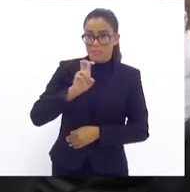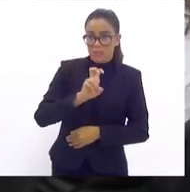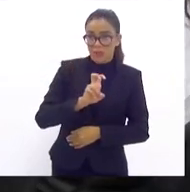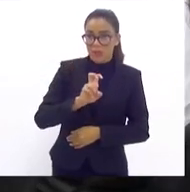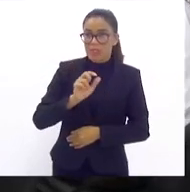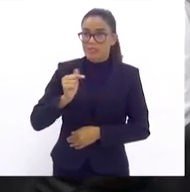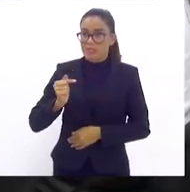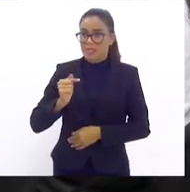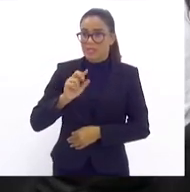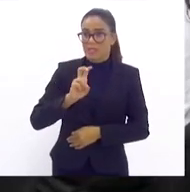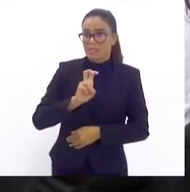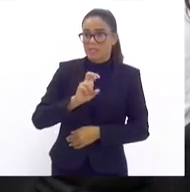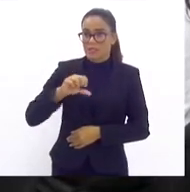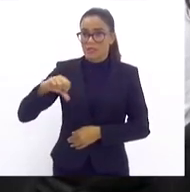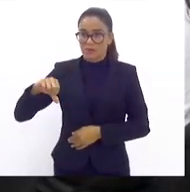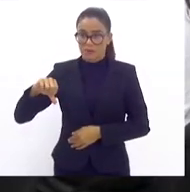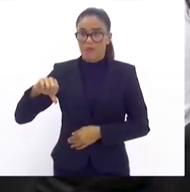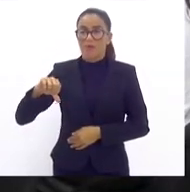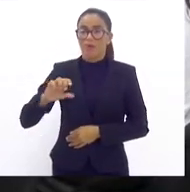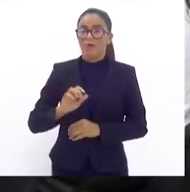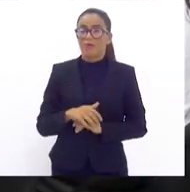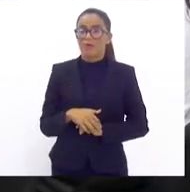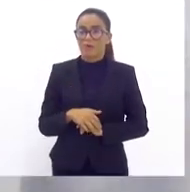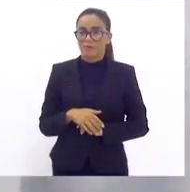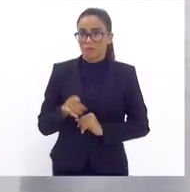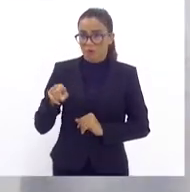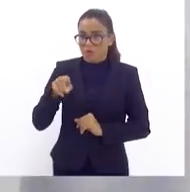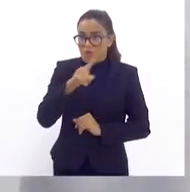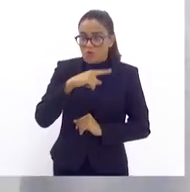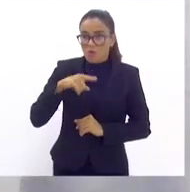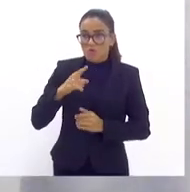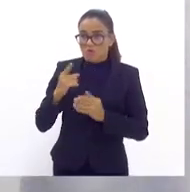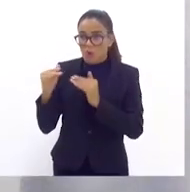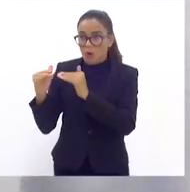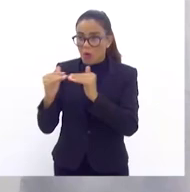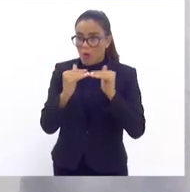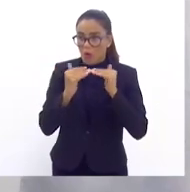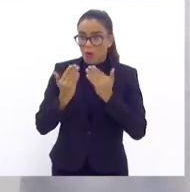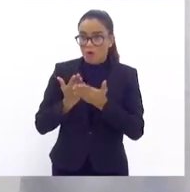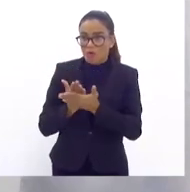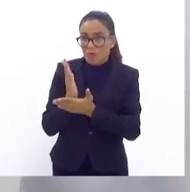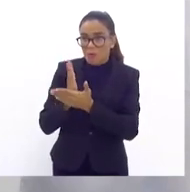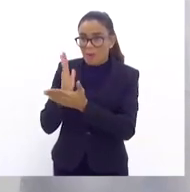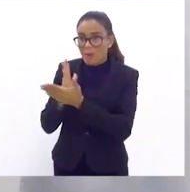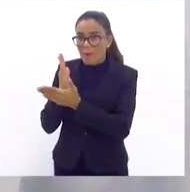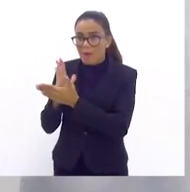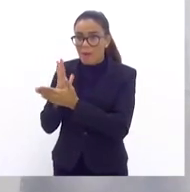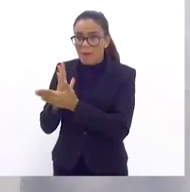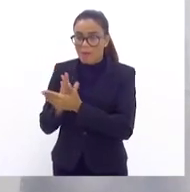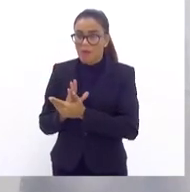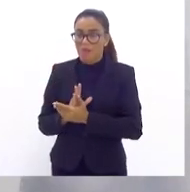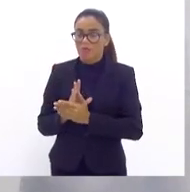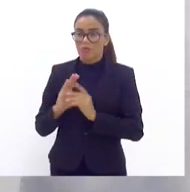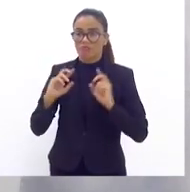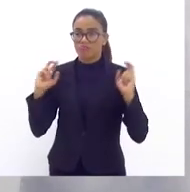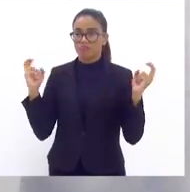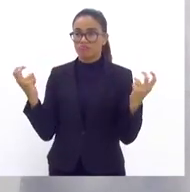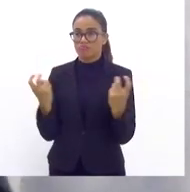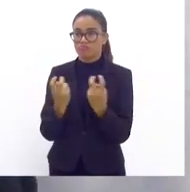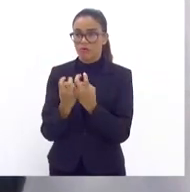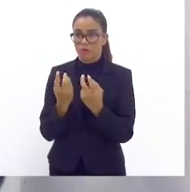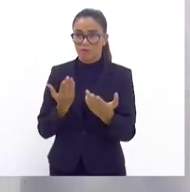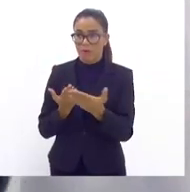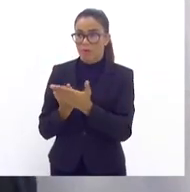o 59. Senhores que aprovam a votação em bloco, permaneçam como estão, vamos votar em bloco. Em